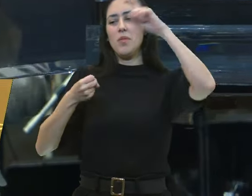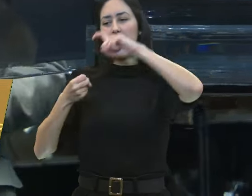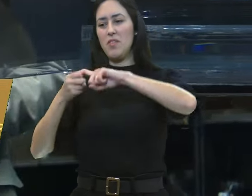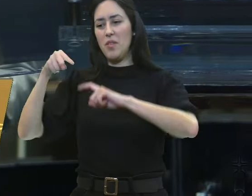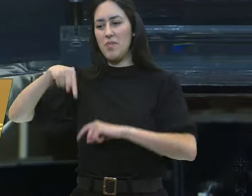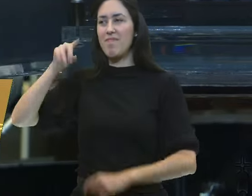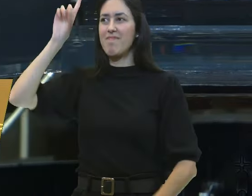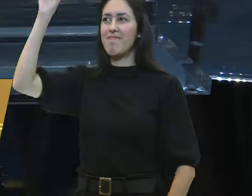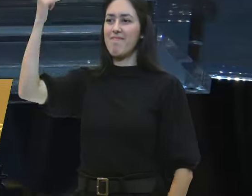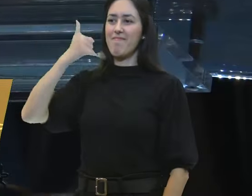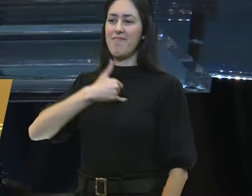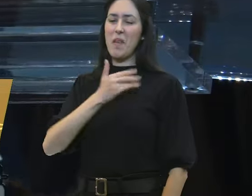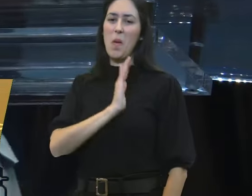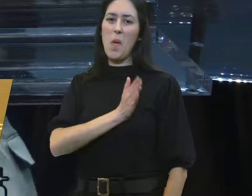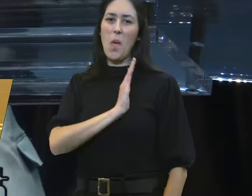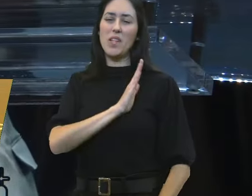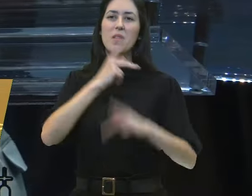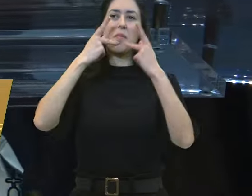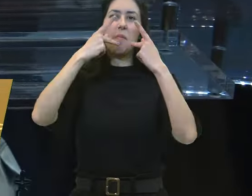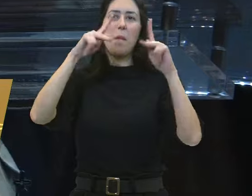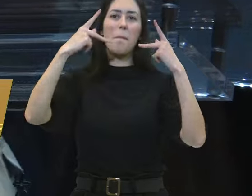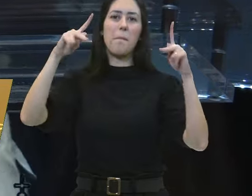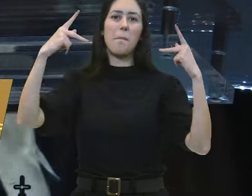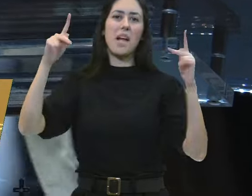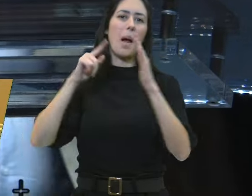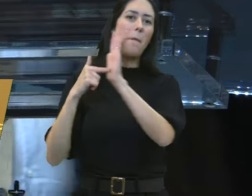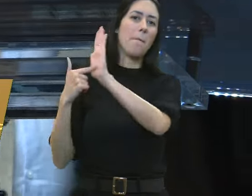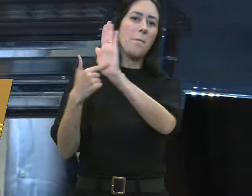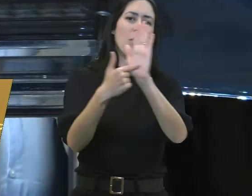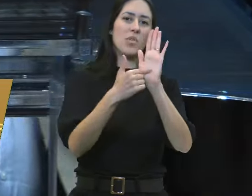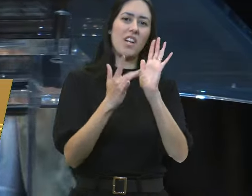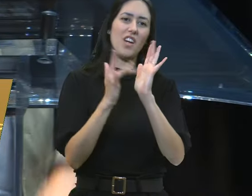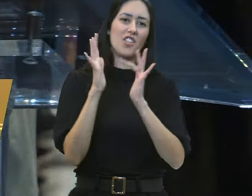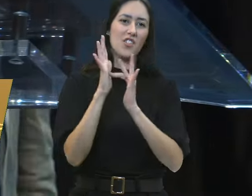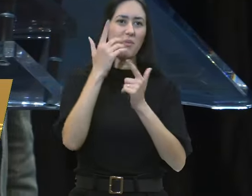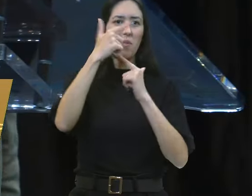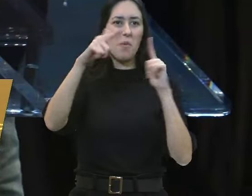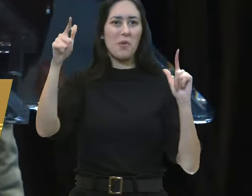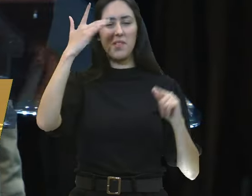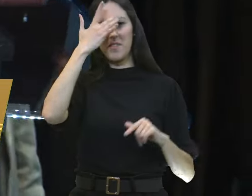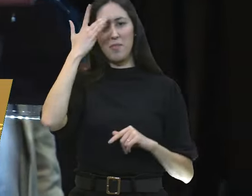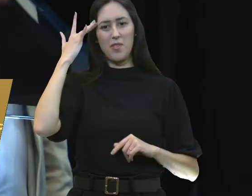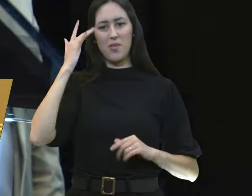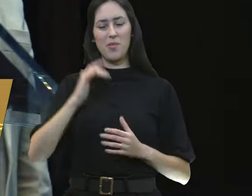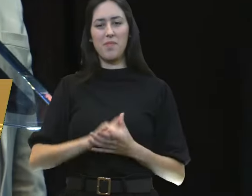no coração dele para pregar o evangelho e mostrar Jesus e levar Jesus para outras pessoas.